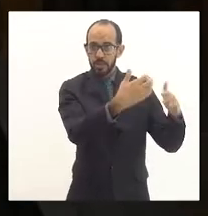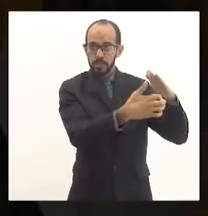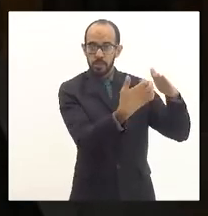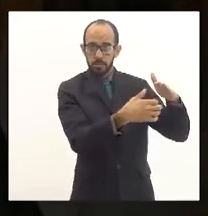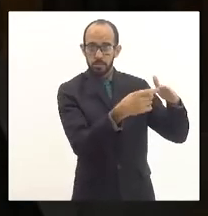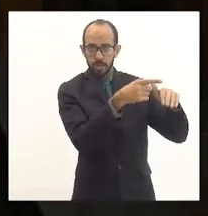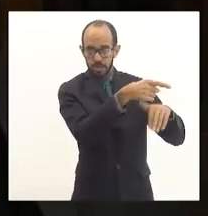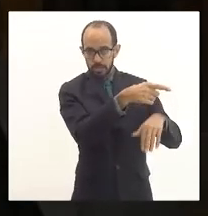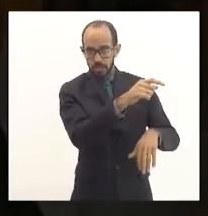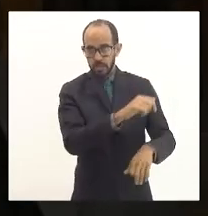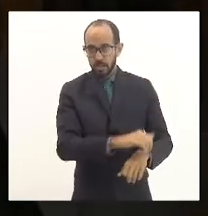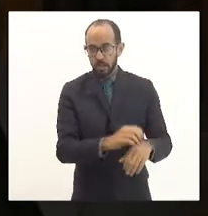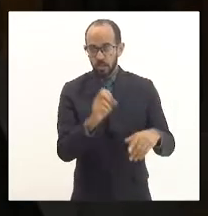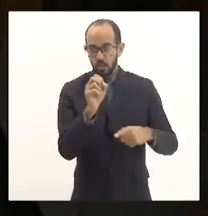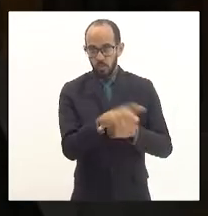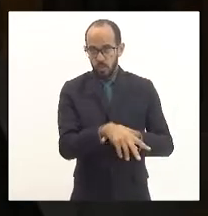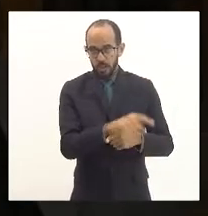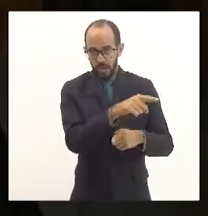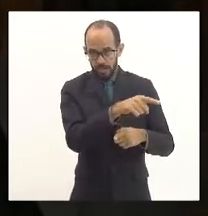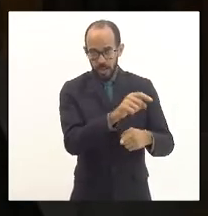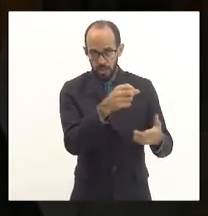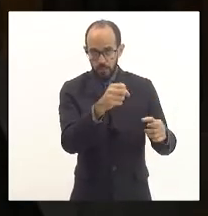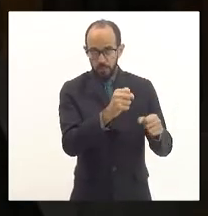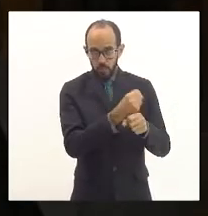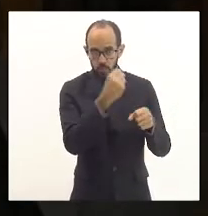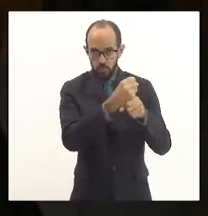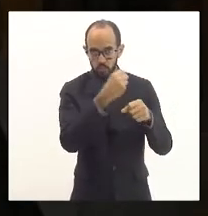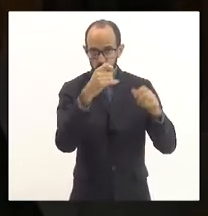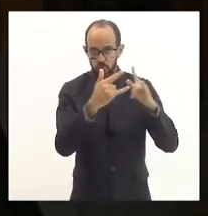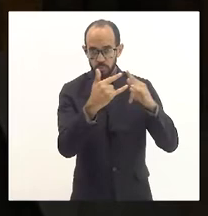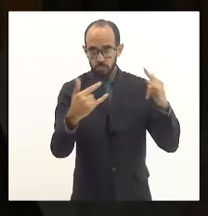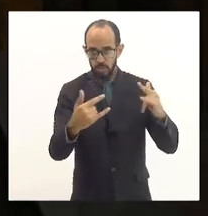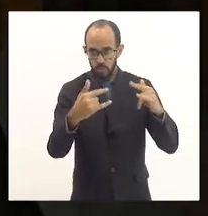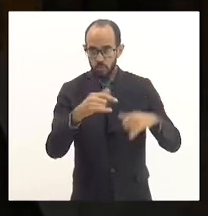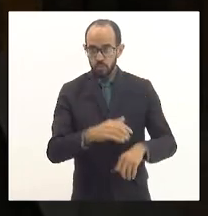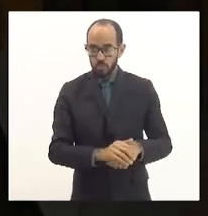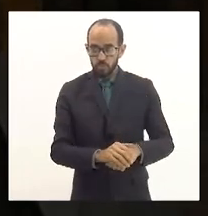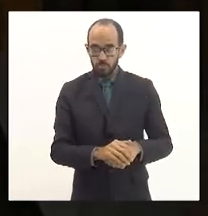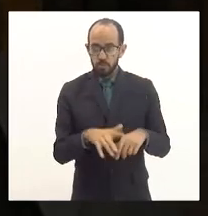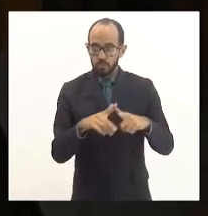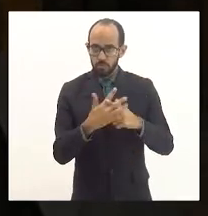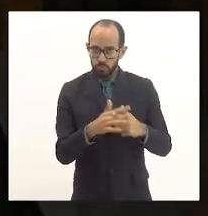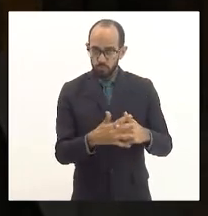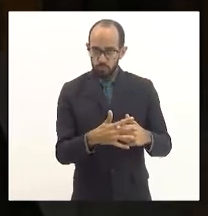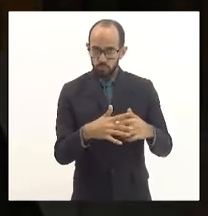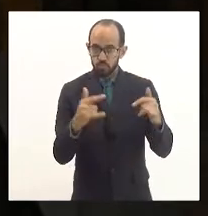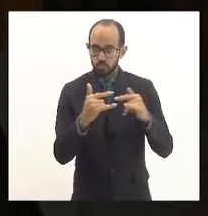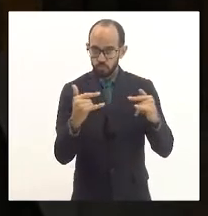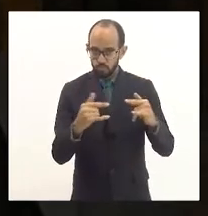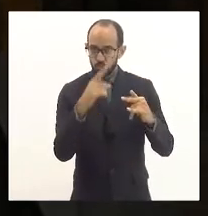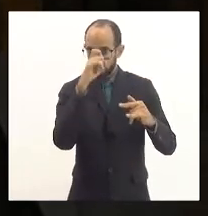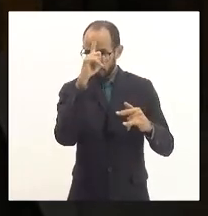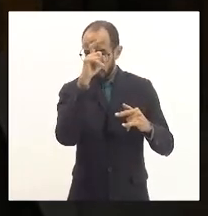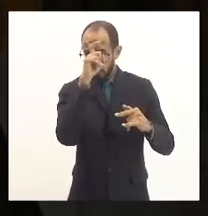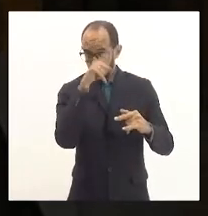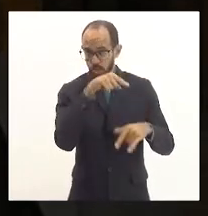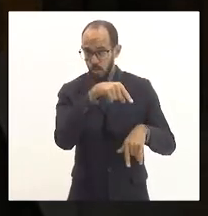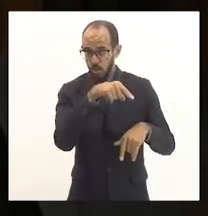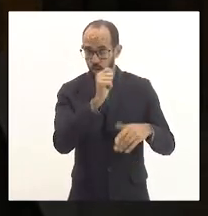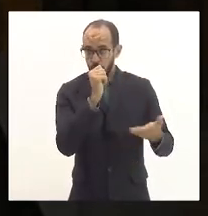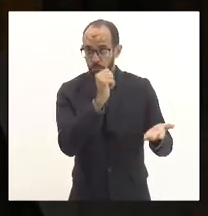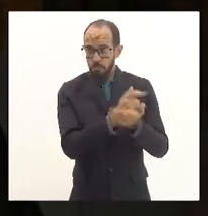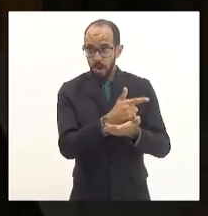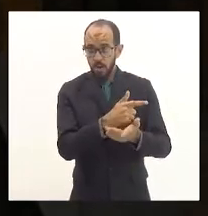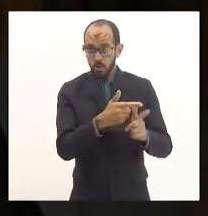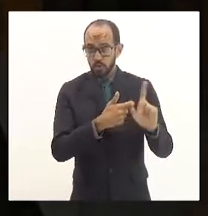para melhorar a empresa contratada e para a montagem do hospital de campanha pagando dívida